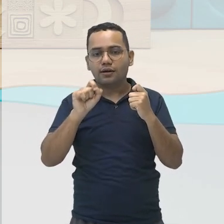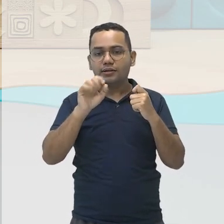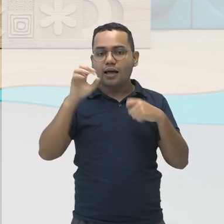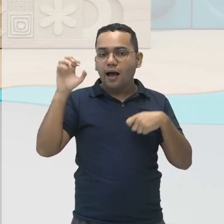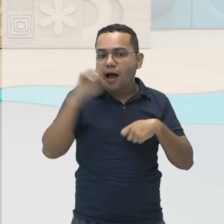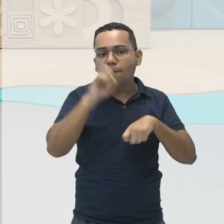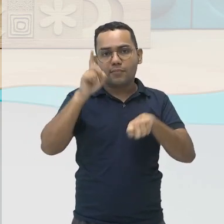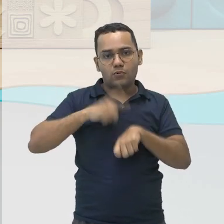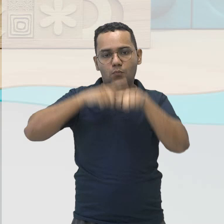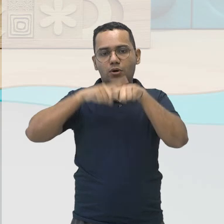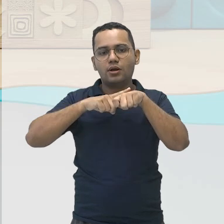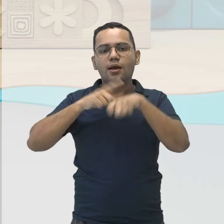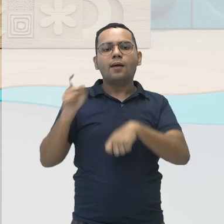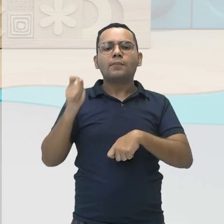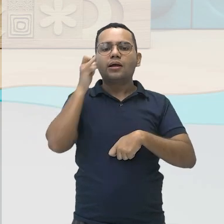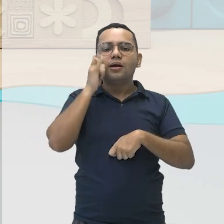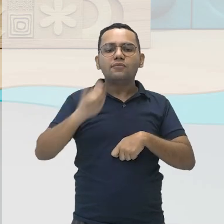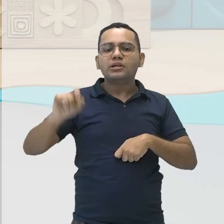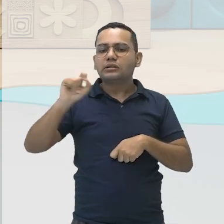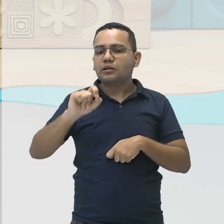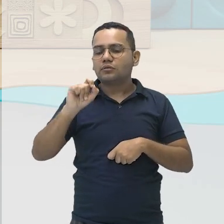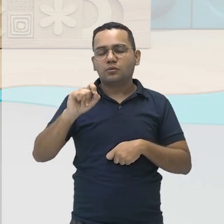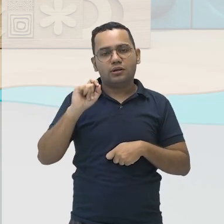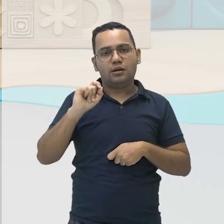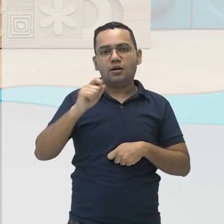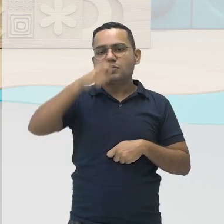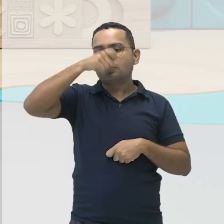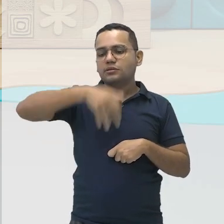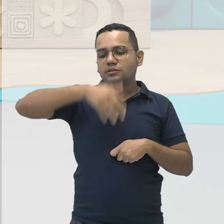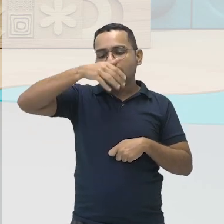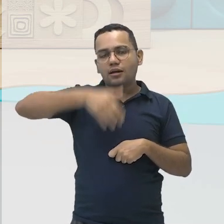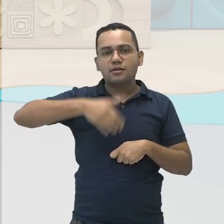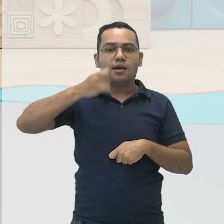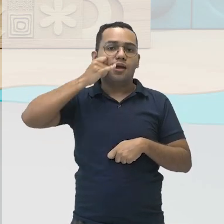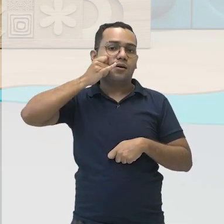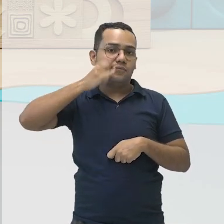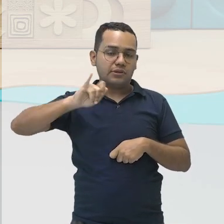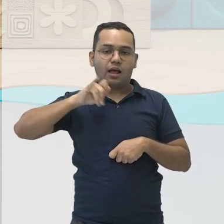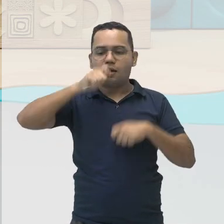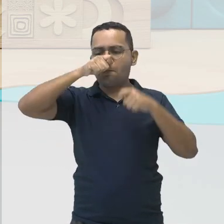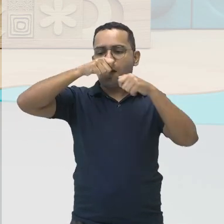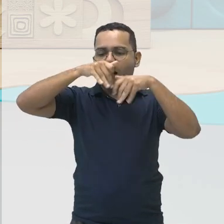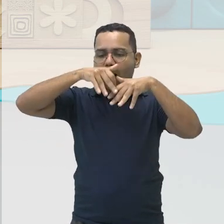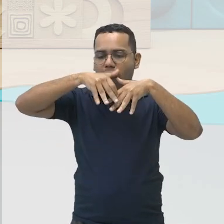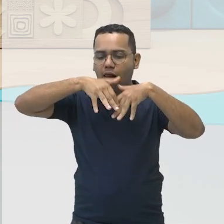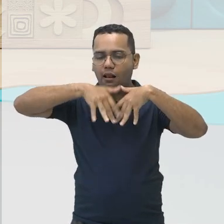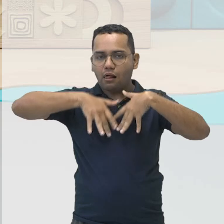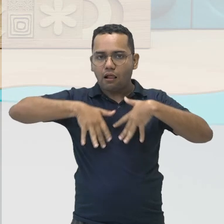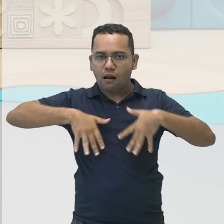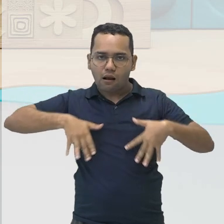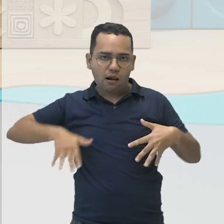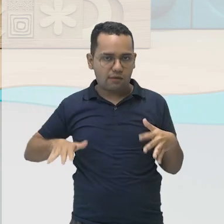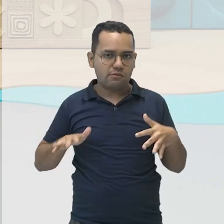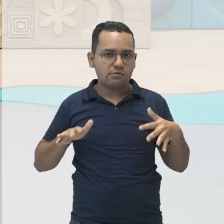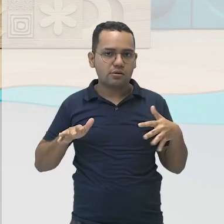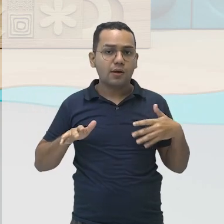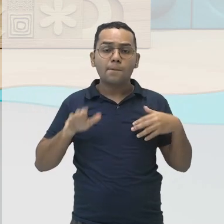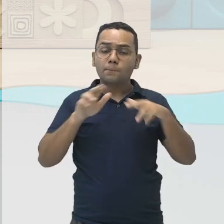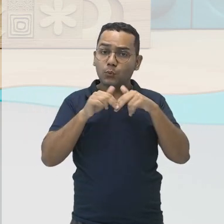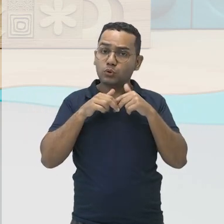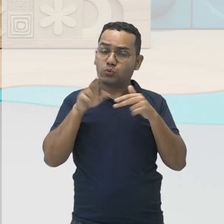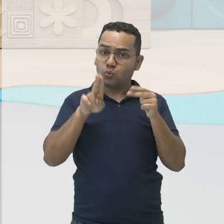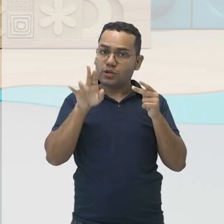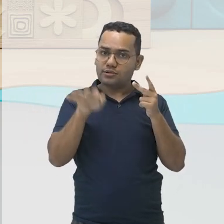possível, para que se evite ali a perda excessiva de sangue, tá certo? Então,